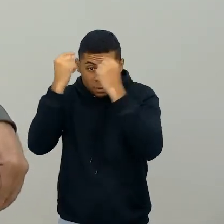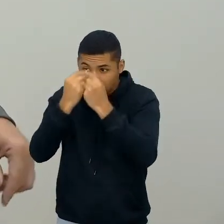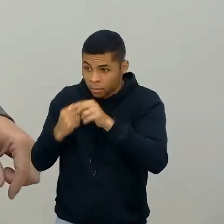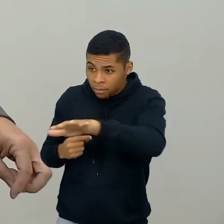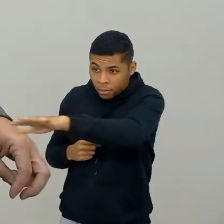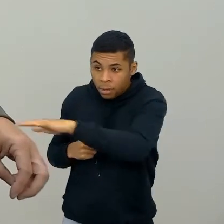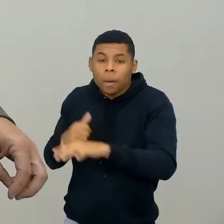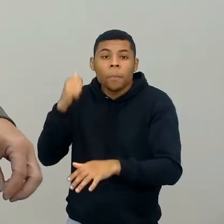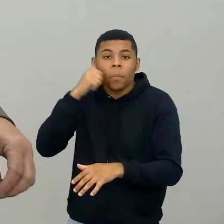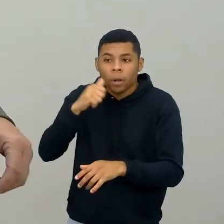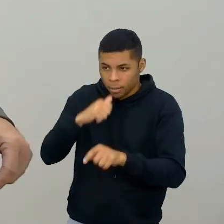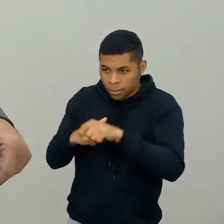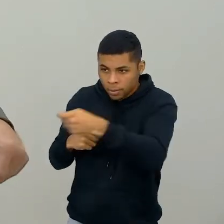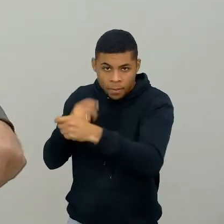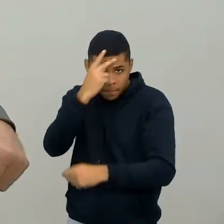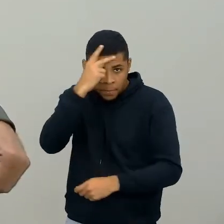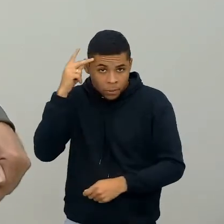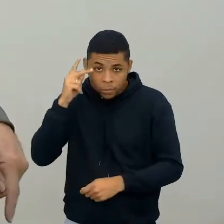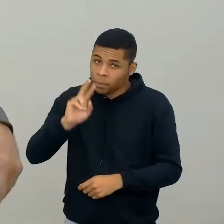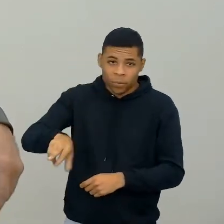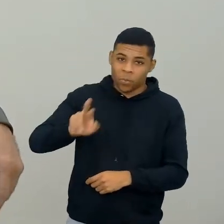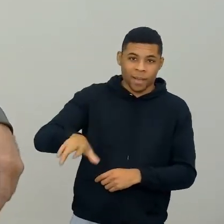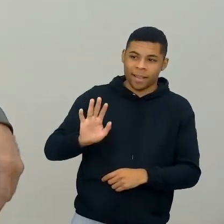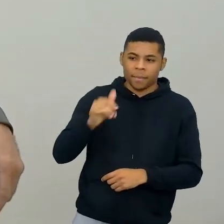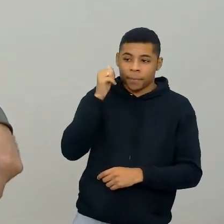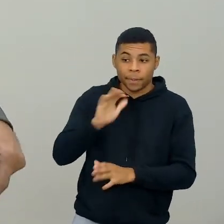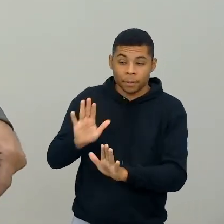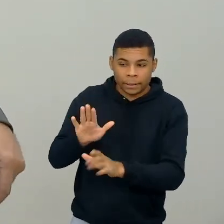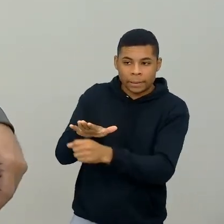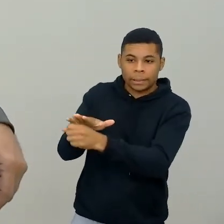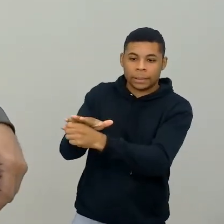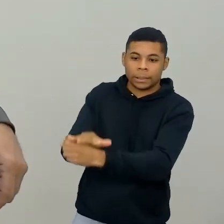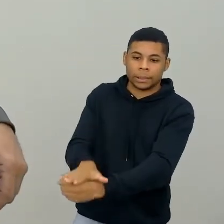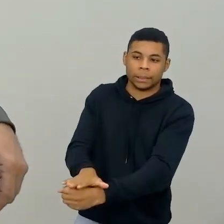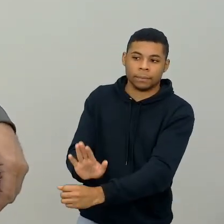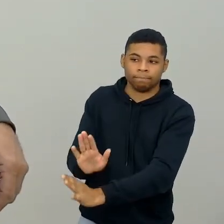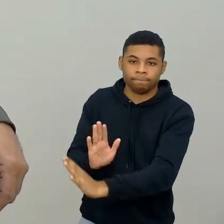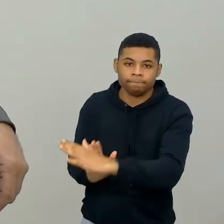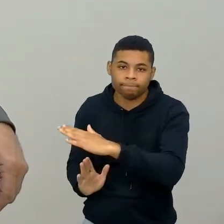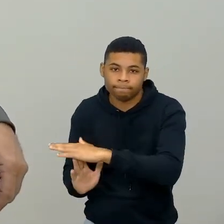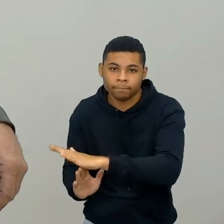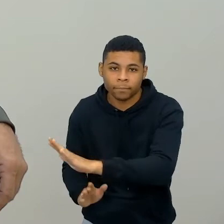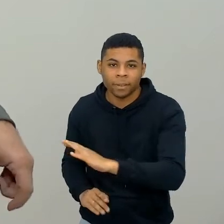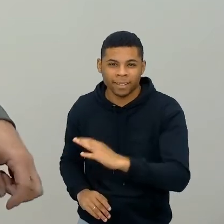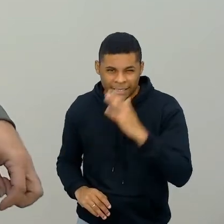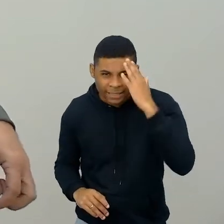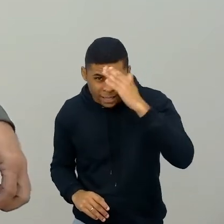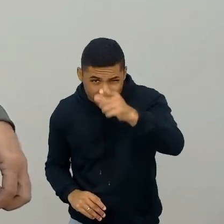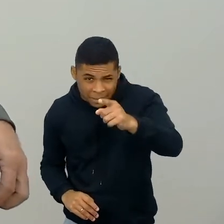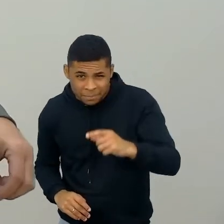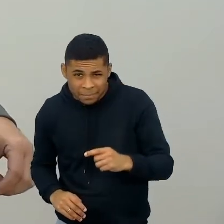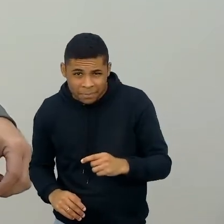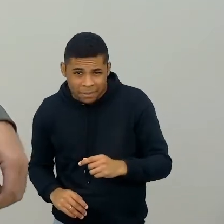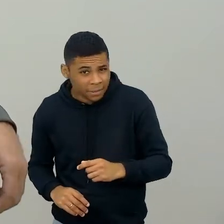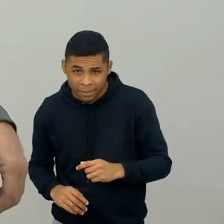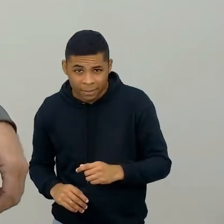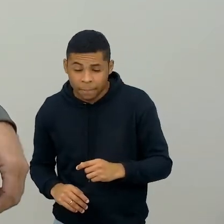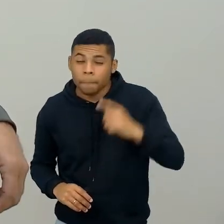teve as suas primeiras noções na Grécia Antiga, mas ela não era igual à democracia que você conhece, e sabe por